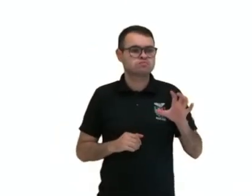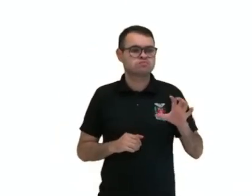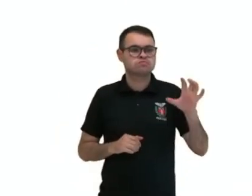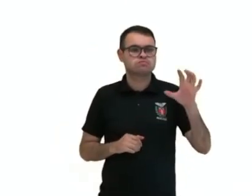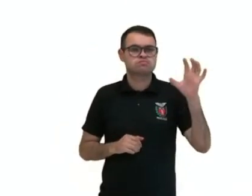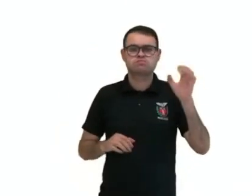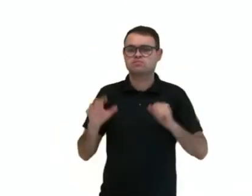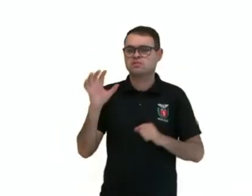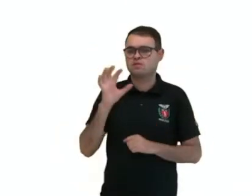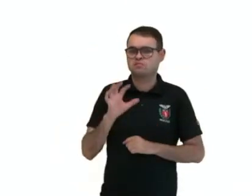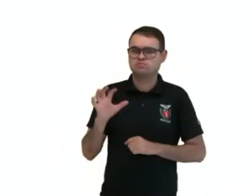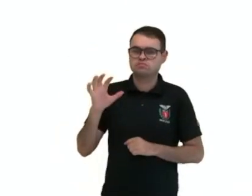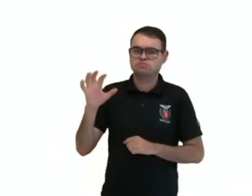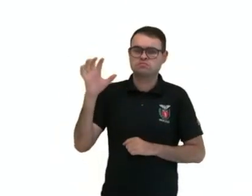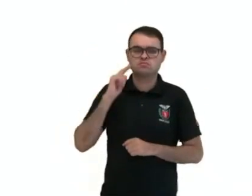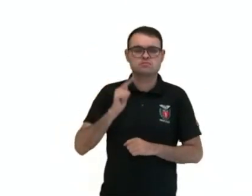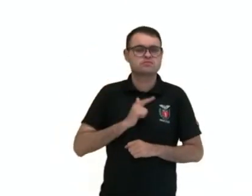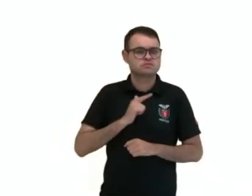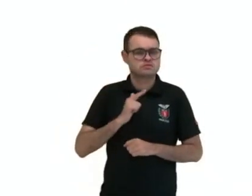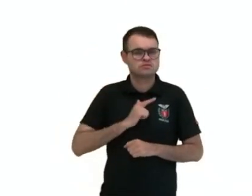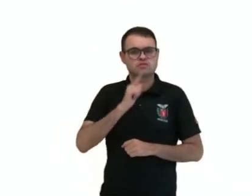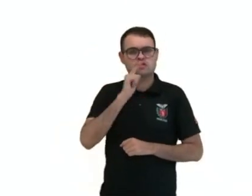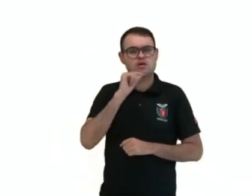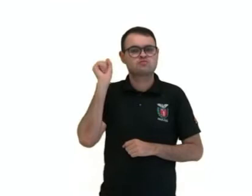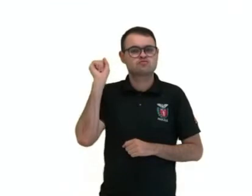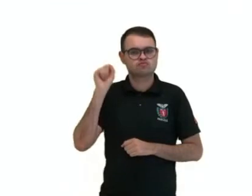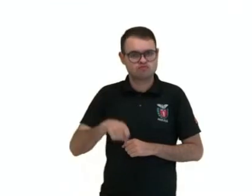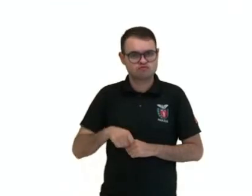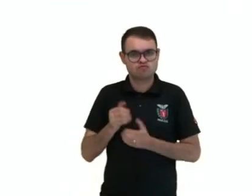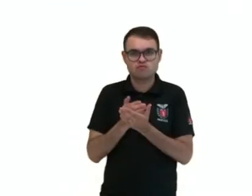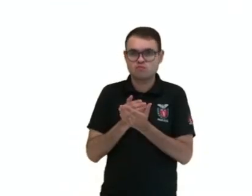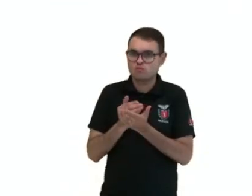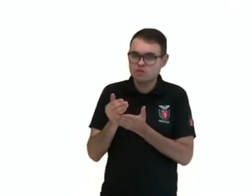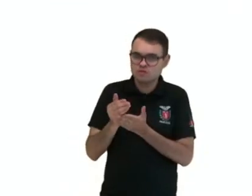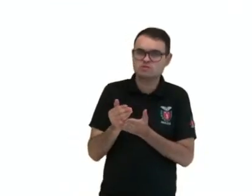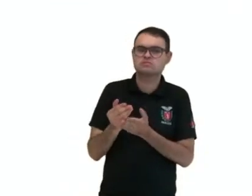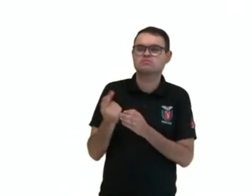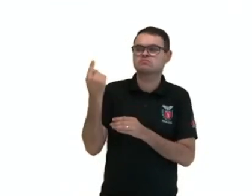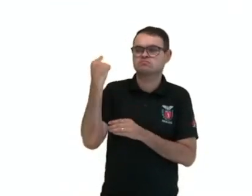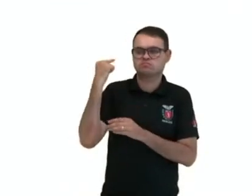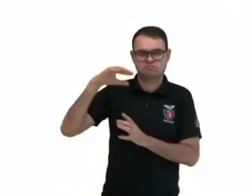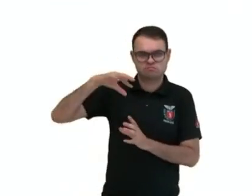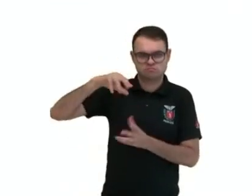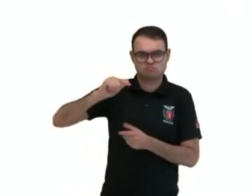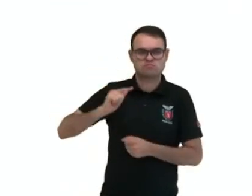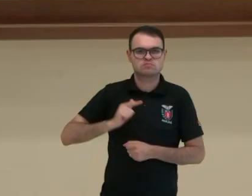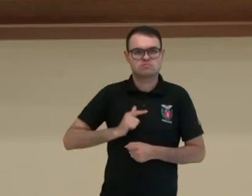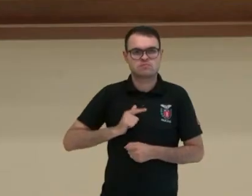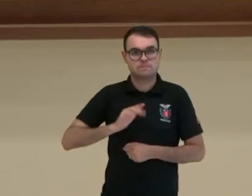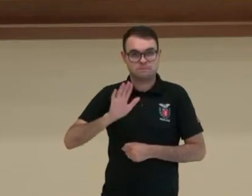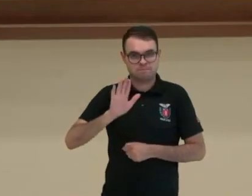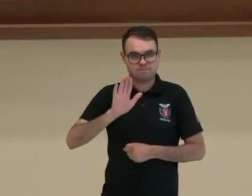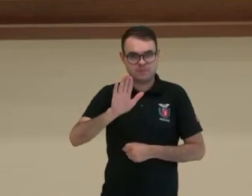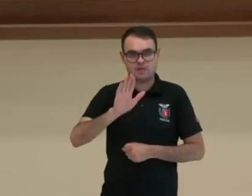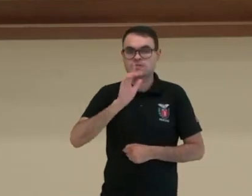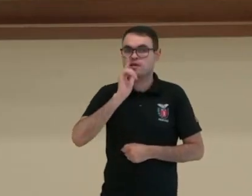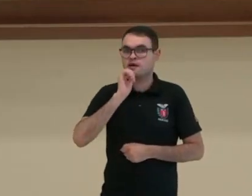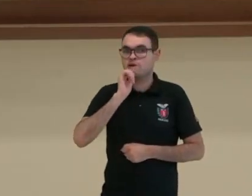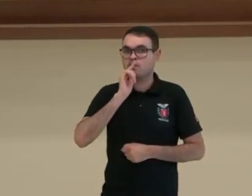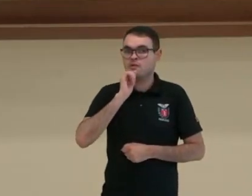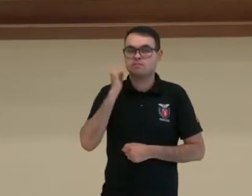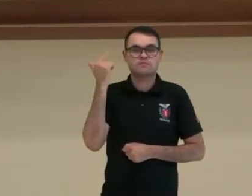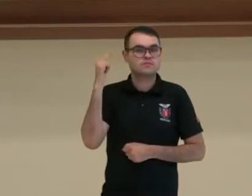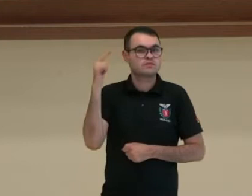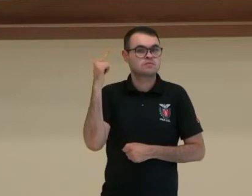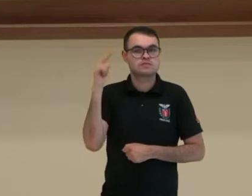você, existia água no início do nosso planeta. Porém, essa água não estava